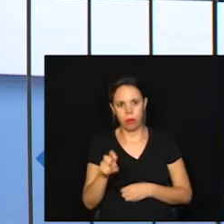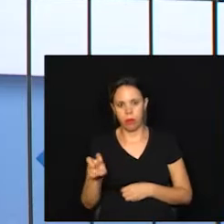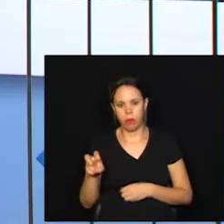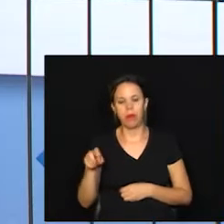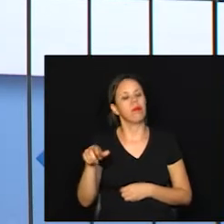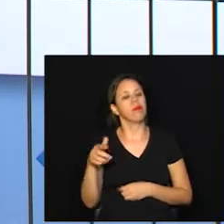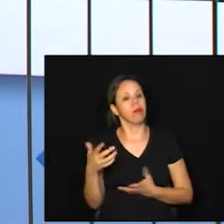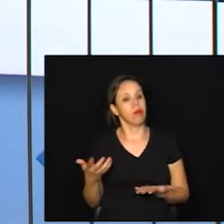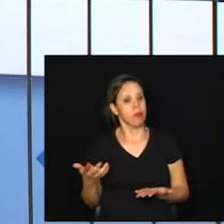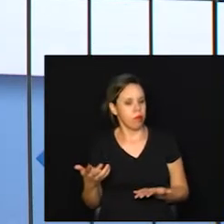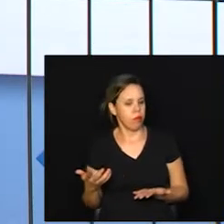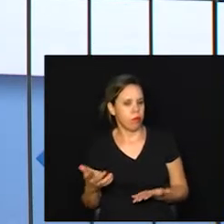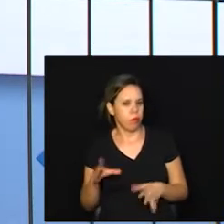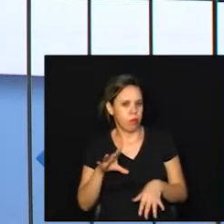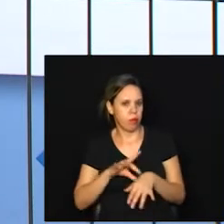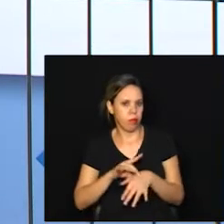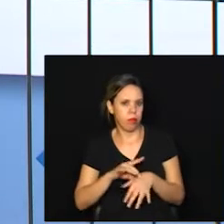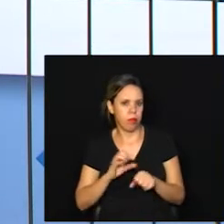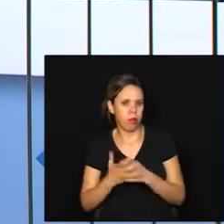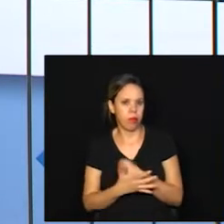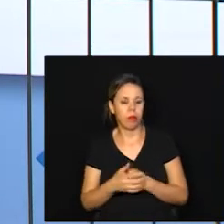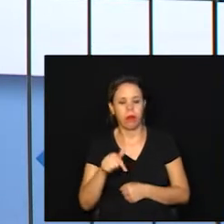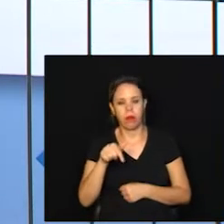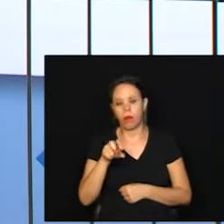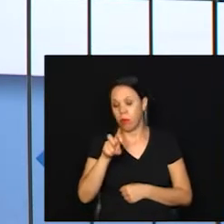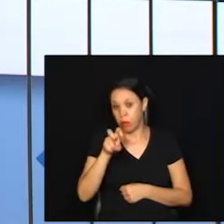1.978.477 casos da doença, com